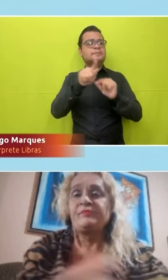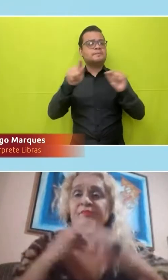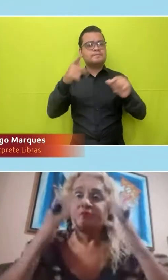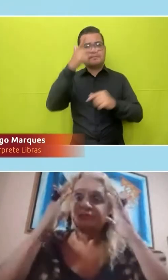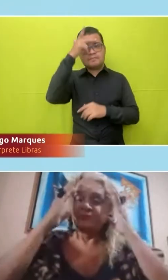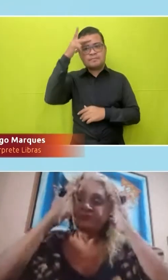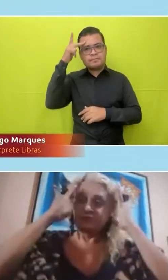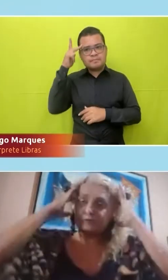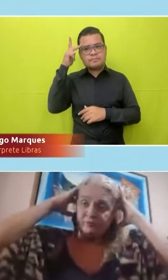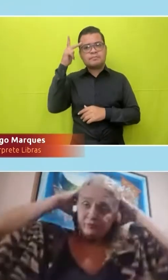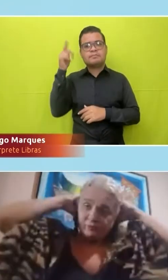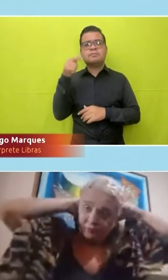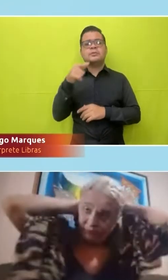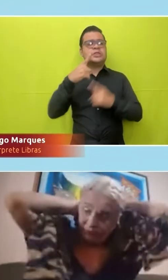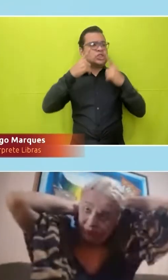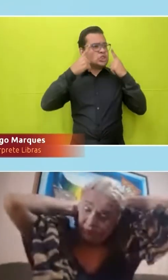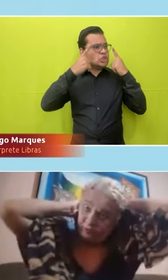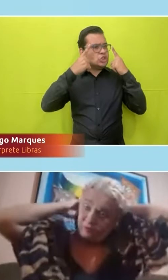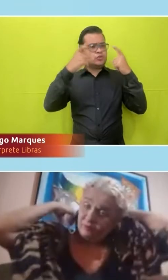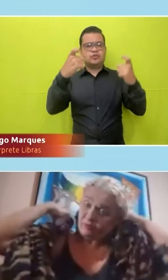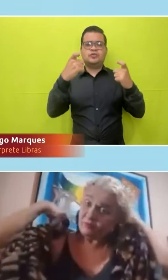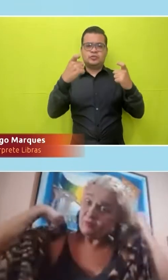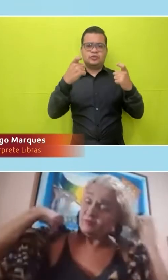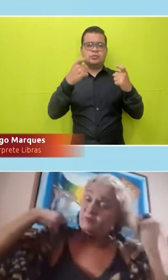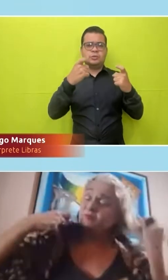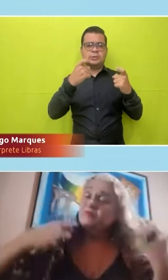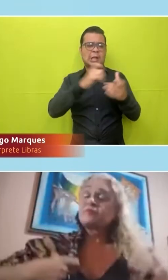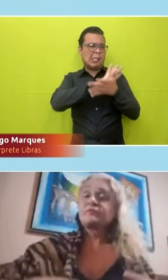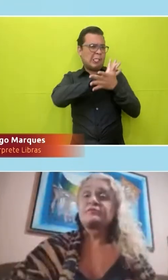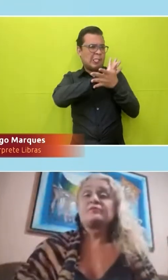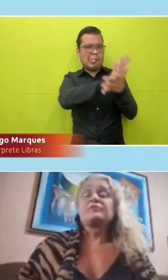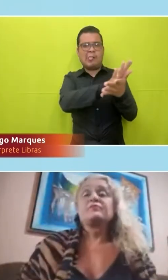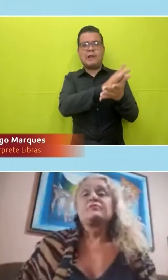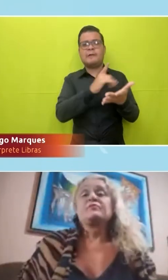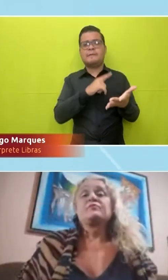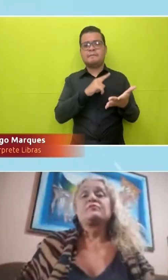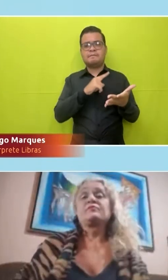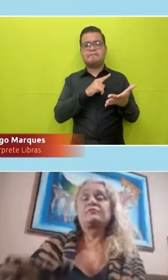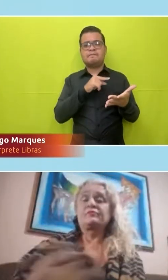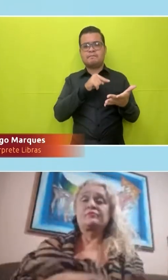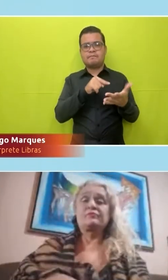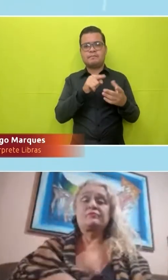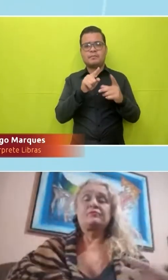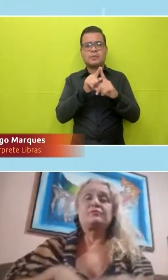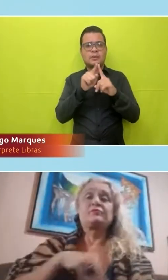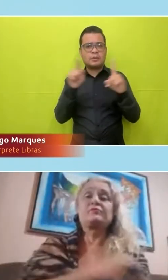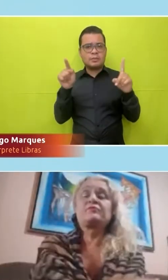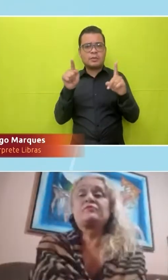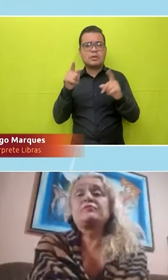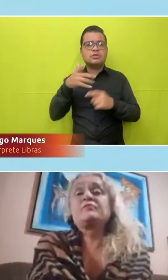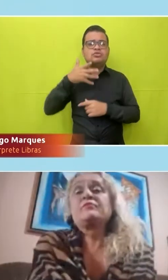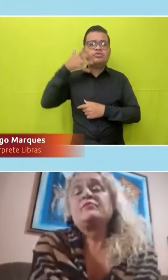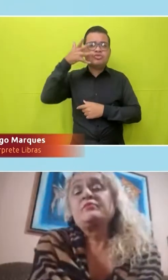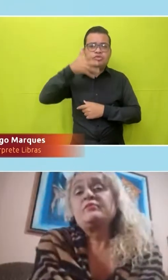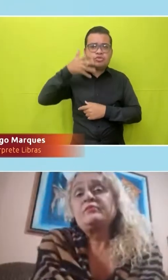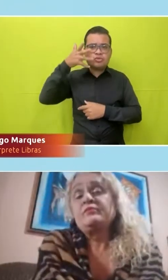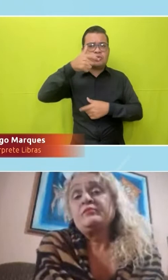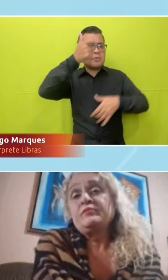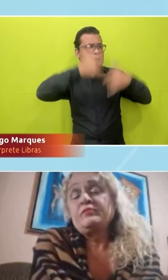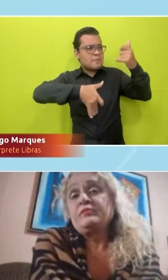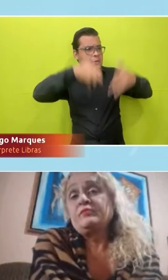demonstrando essa violência e essa discriminação, e muitas vezes embasadas no discurso político, né?